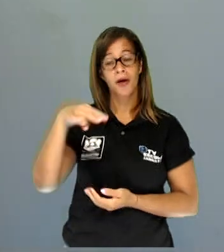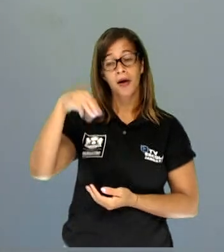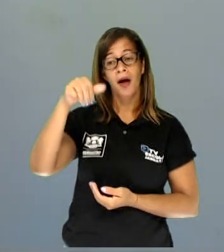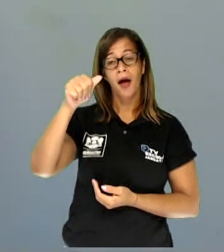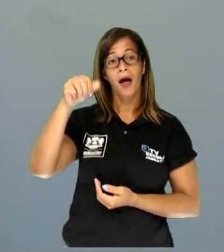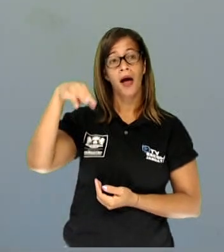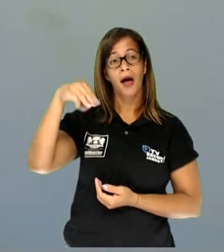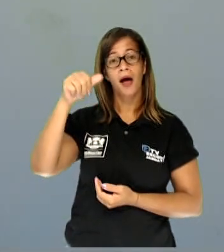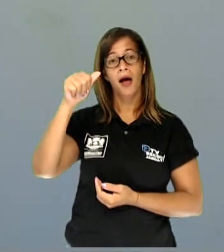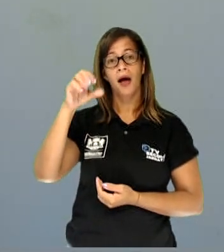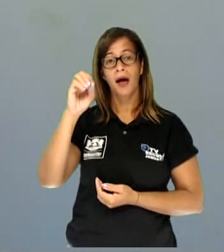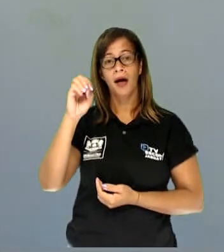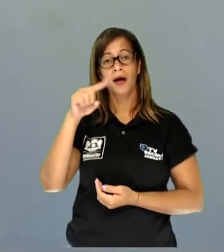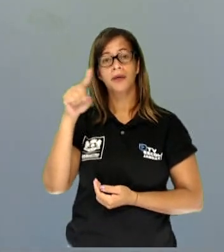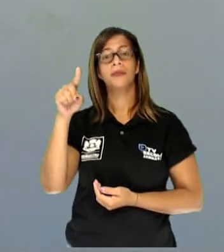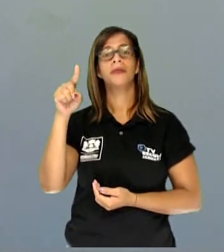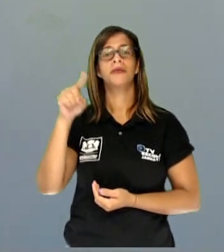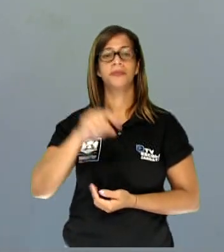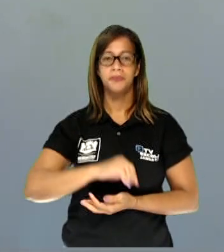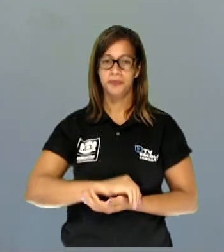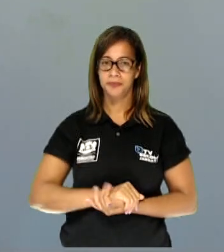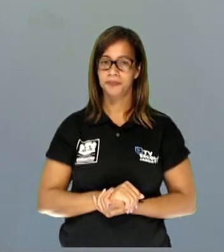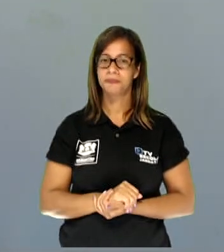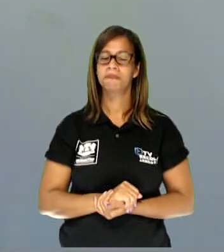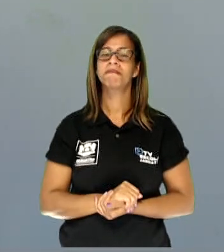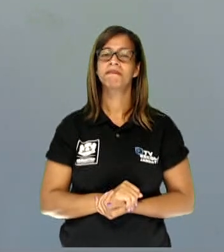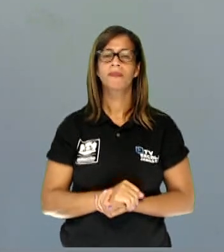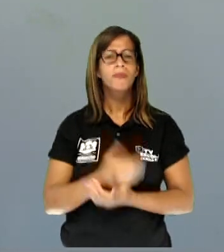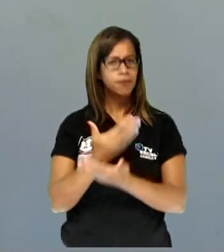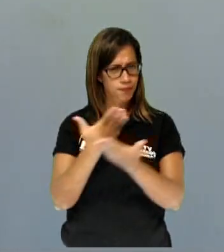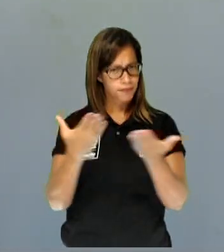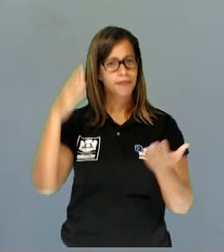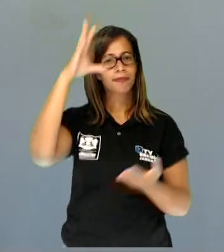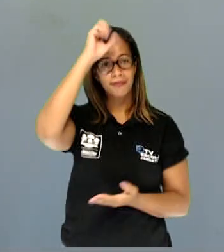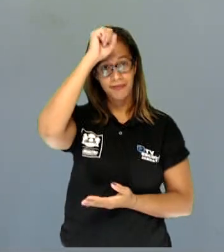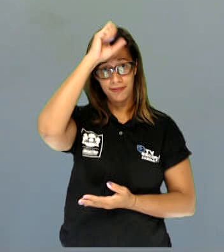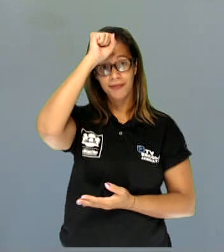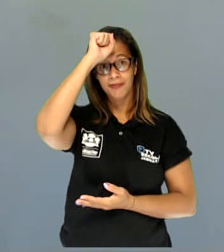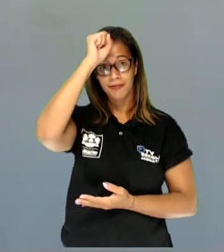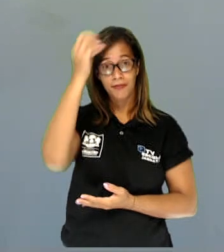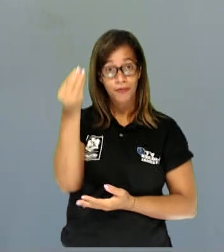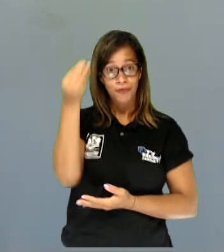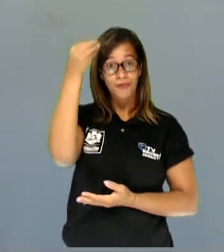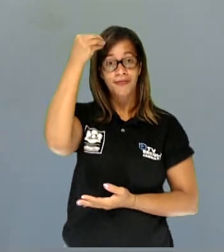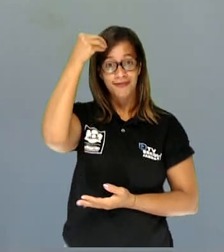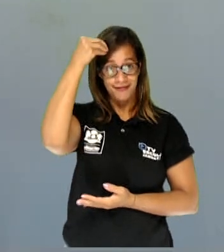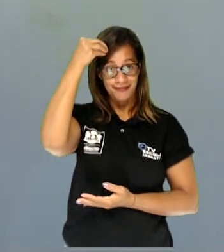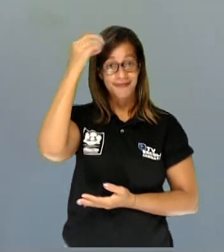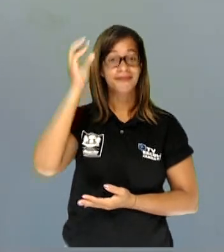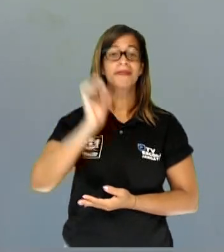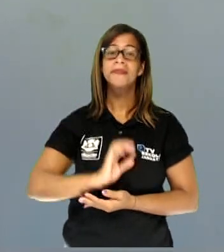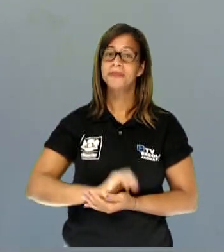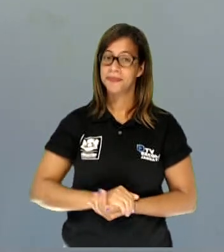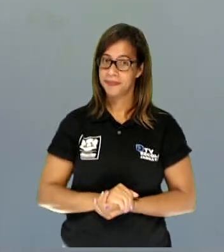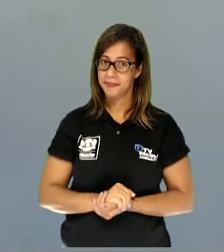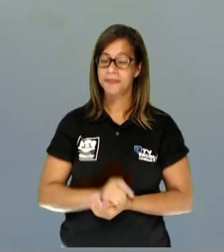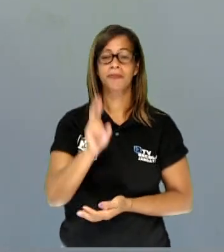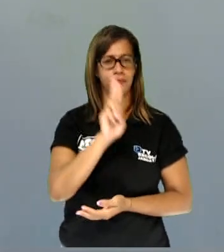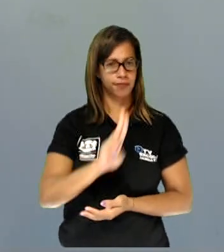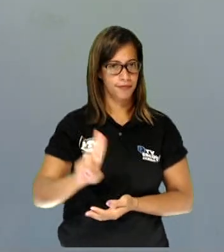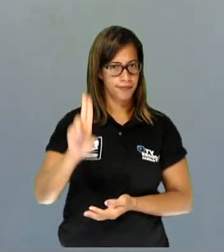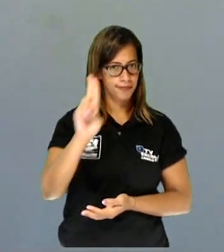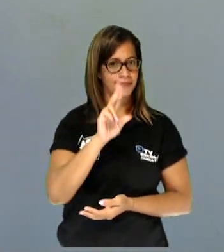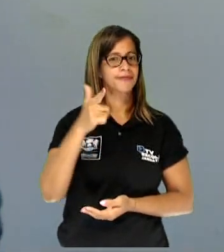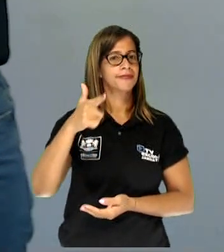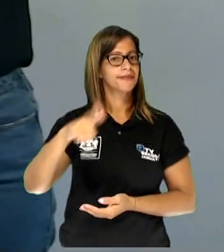Muito bem. Todo mundo aprendeu? Guarda aí na cabecinha, hein? Porque a gente vai usar essa palavra de